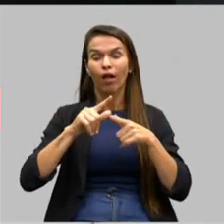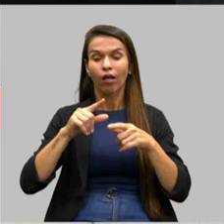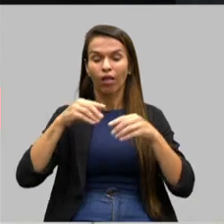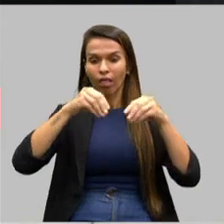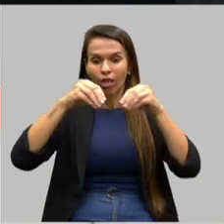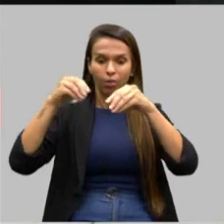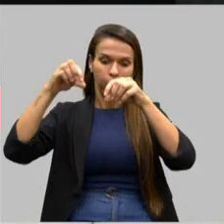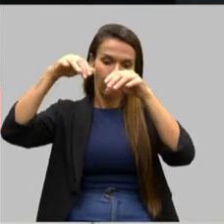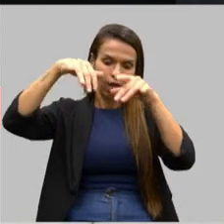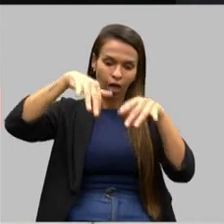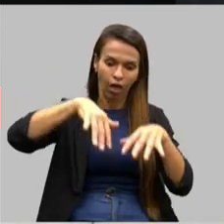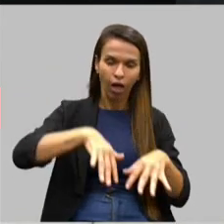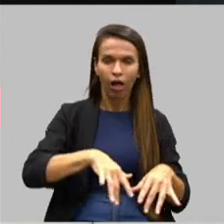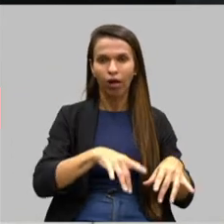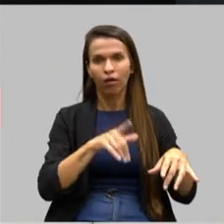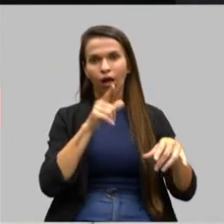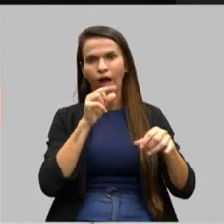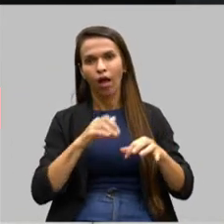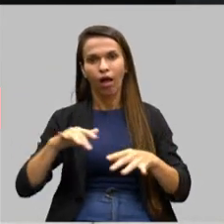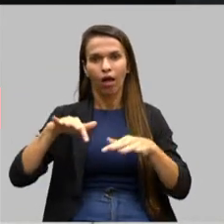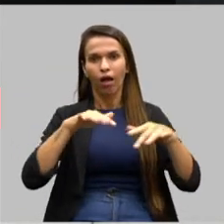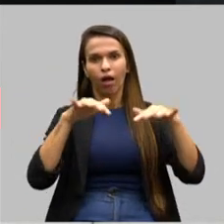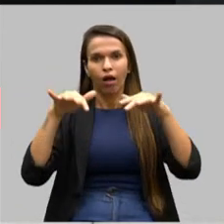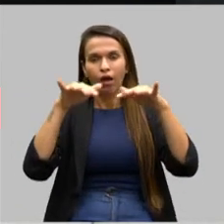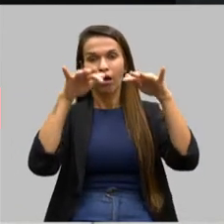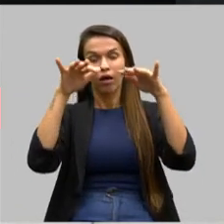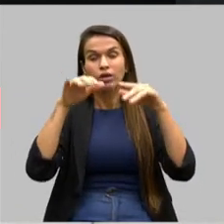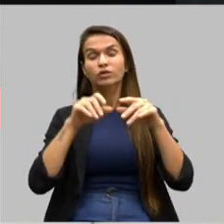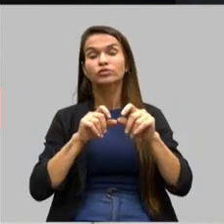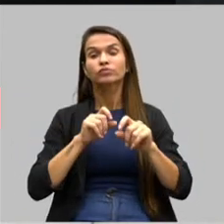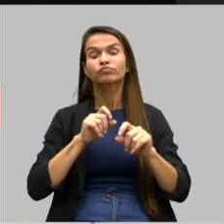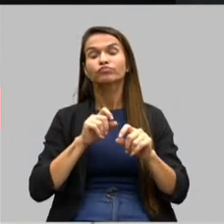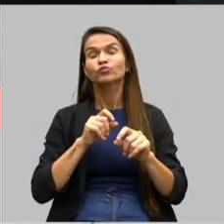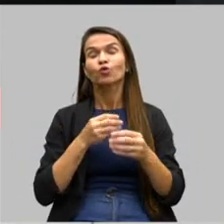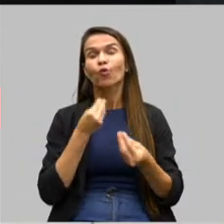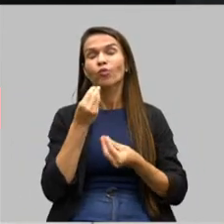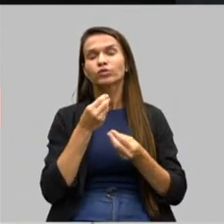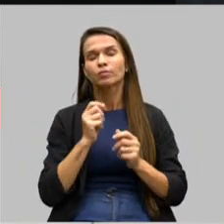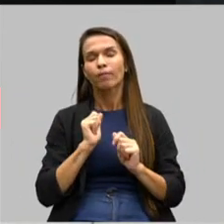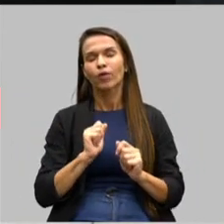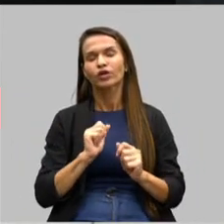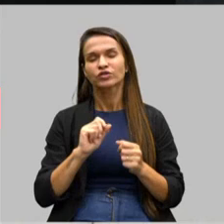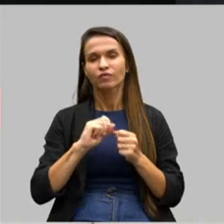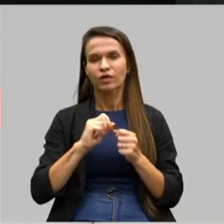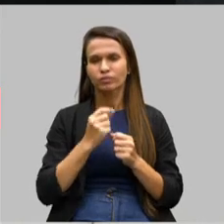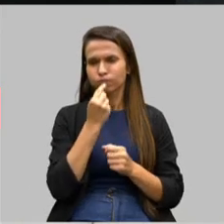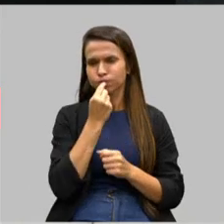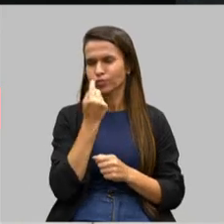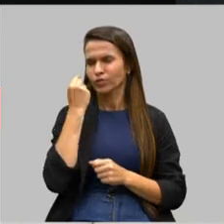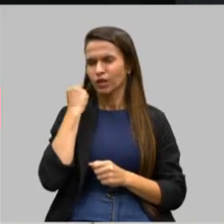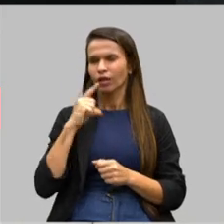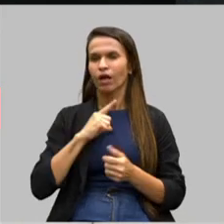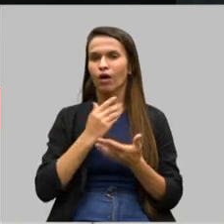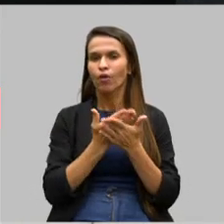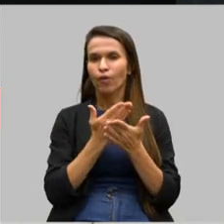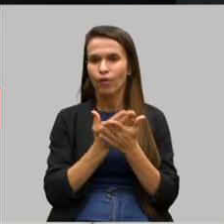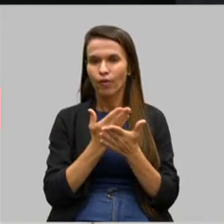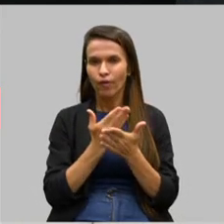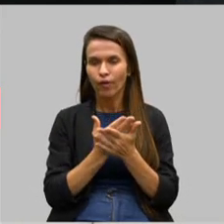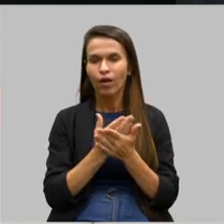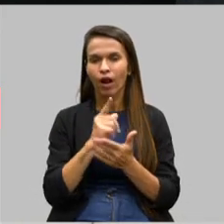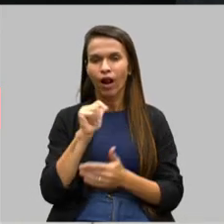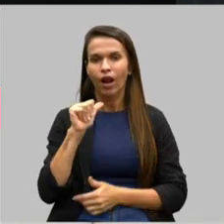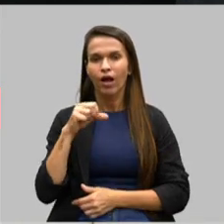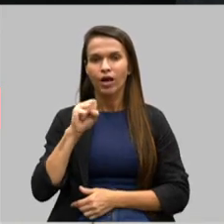terra, inundações. E o que a gente pode fazer? Recentemente saiu um estudo da Lancet que